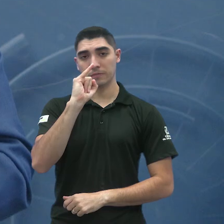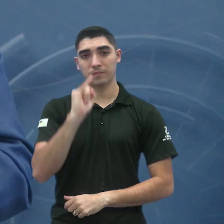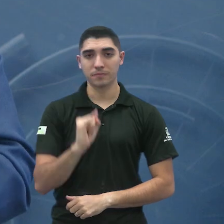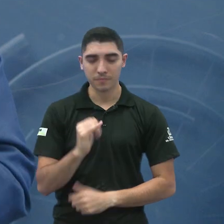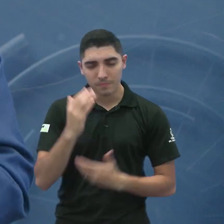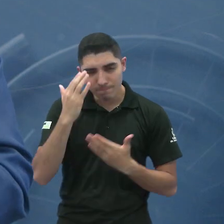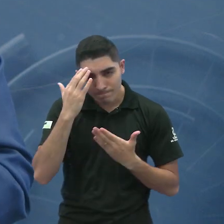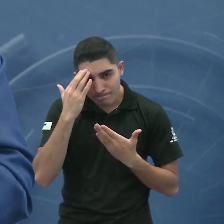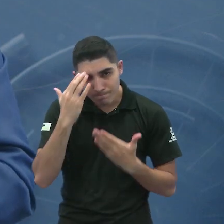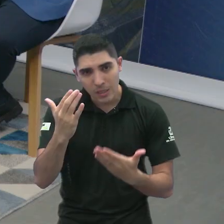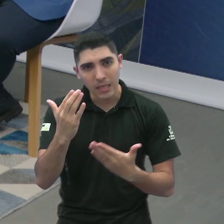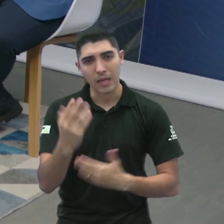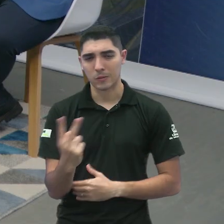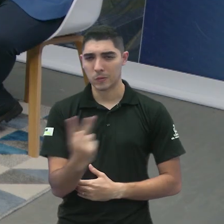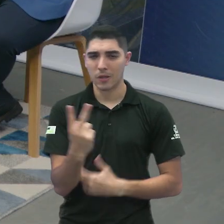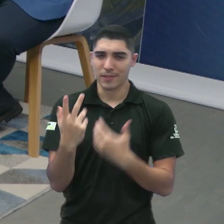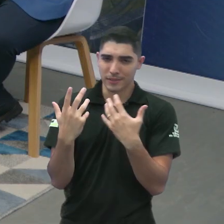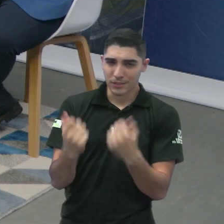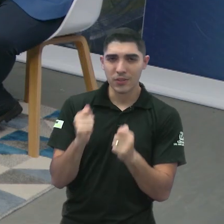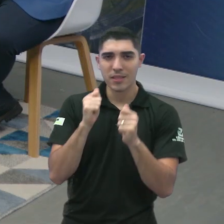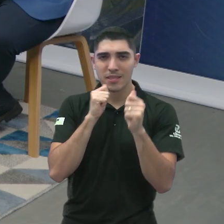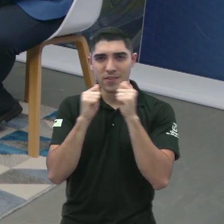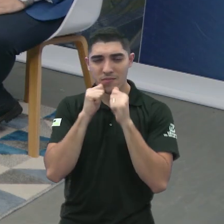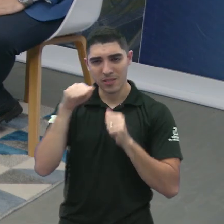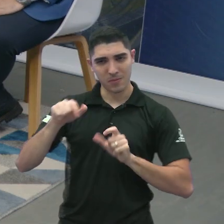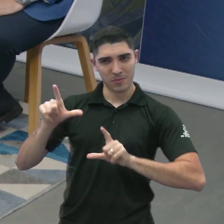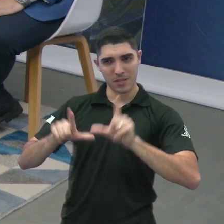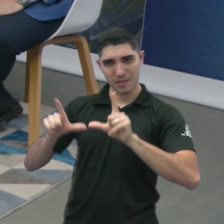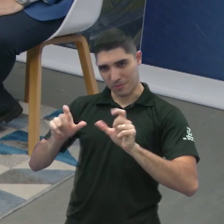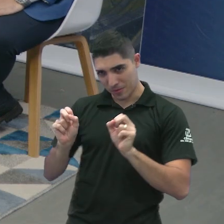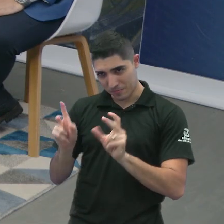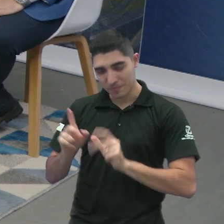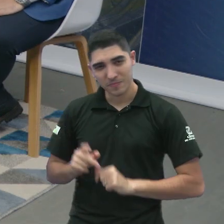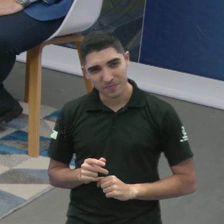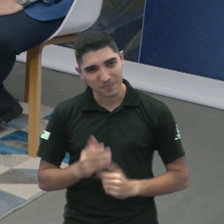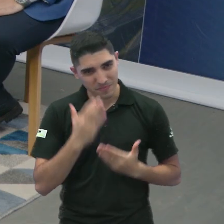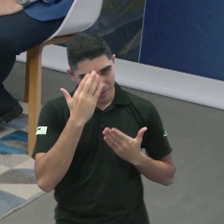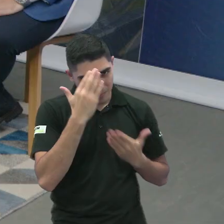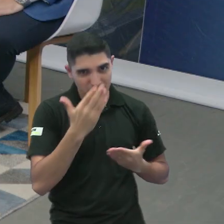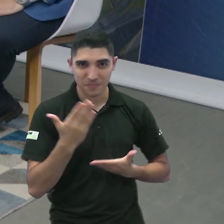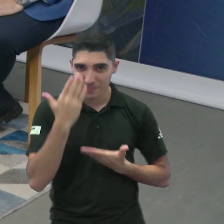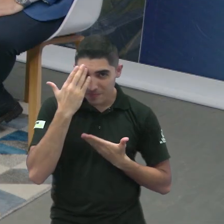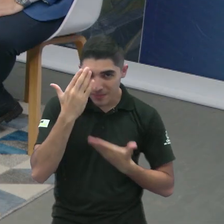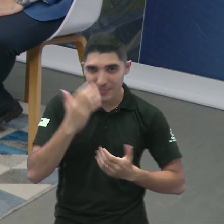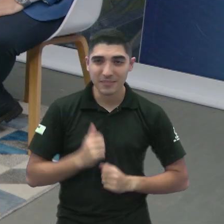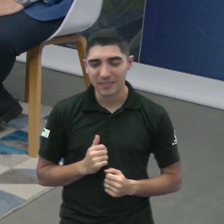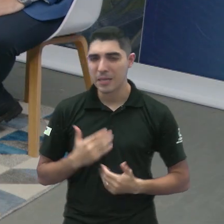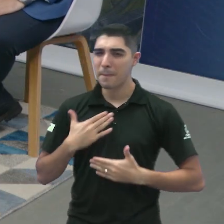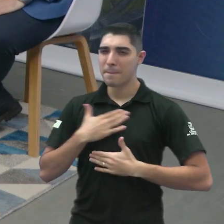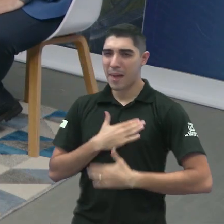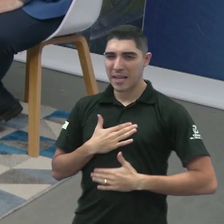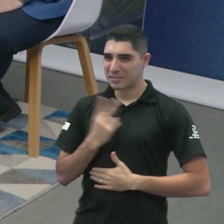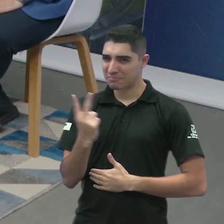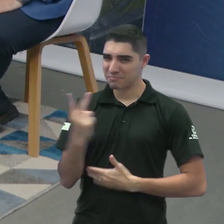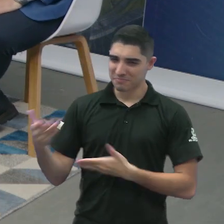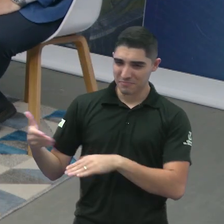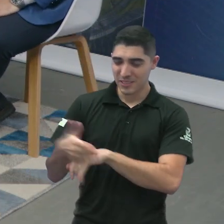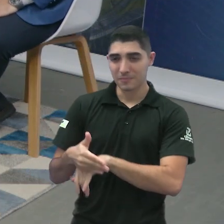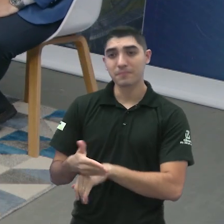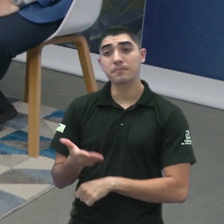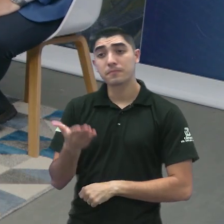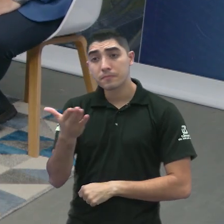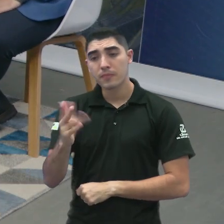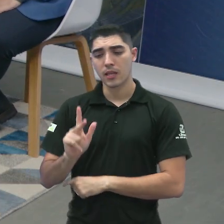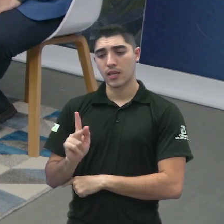Gente, eu quero muito agradecer a presença de vocês aqui no Diálogos da Cidade, viu? Obrigado pelo convite. É um prazer ter vocês. Vou começar por